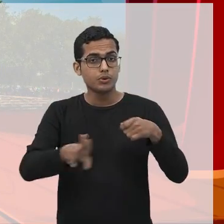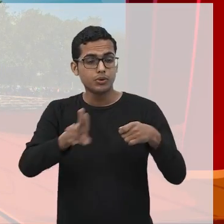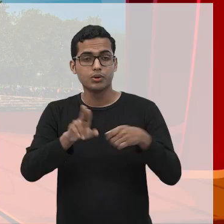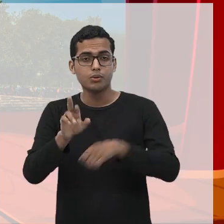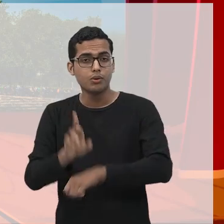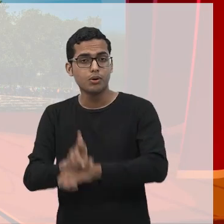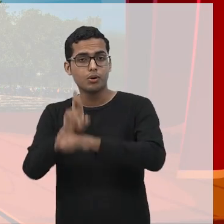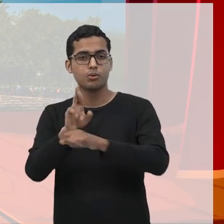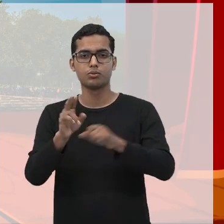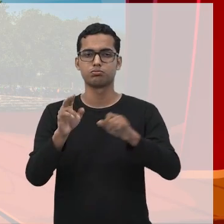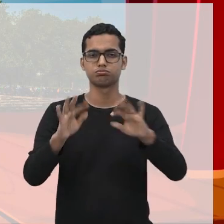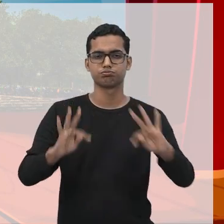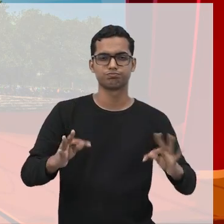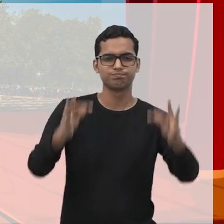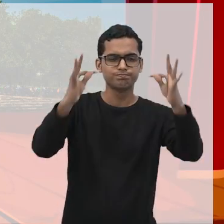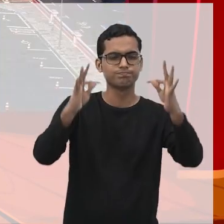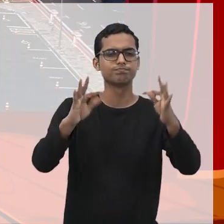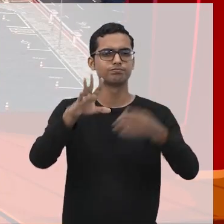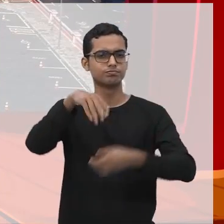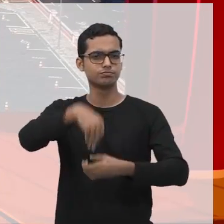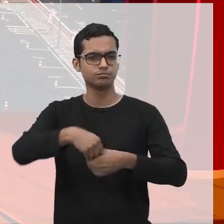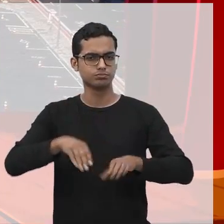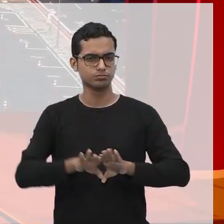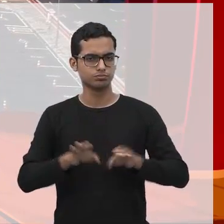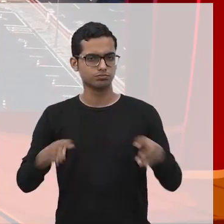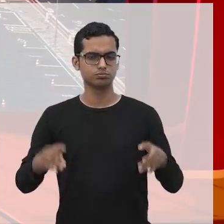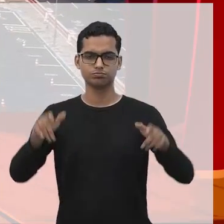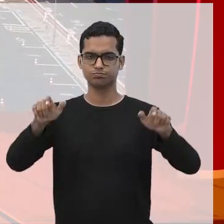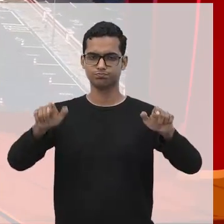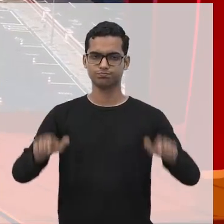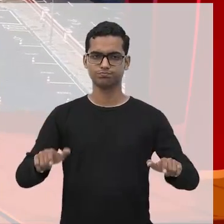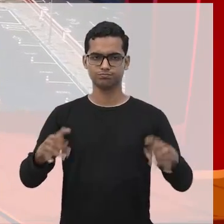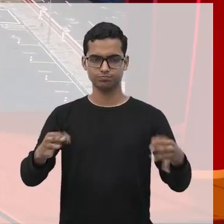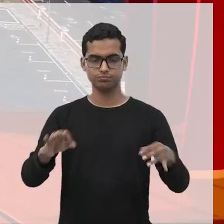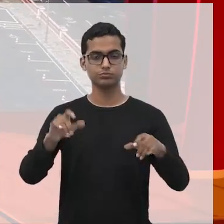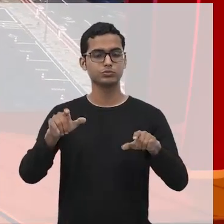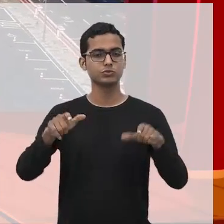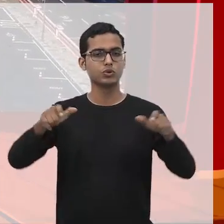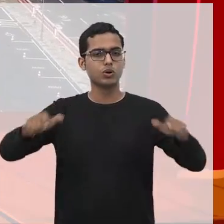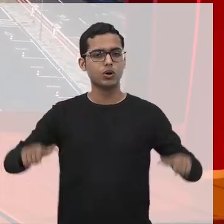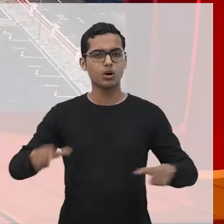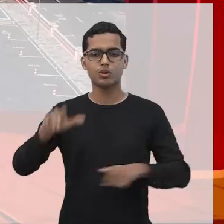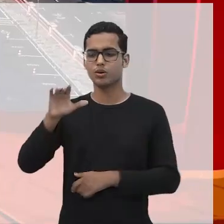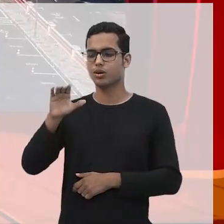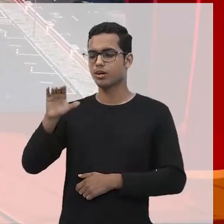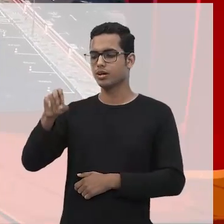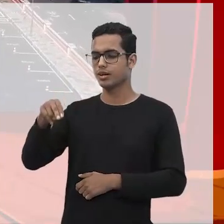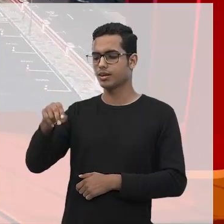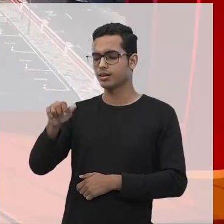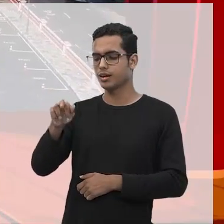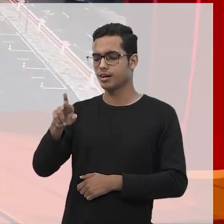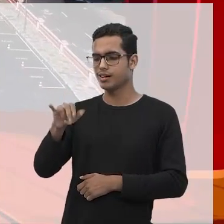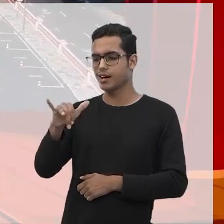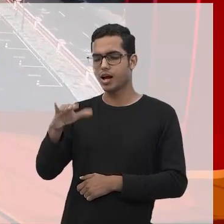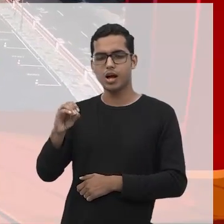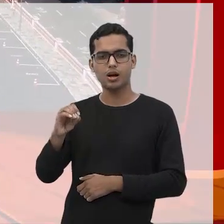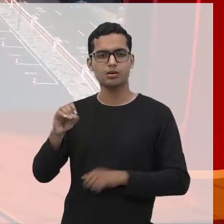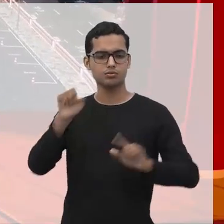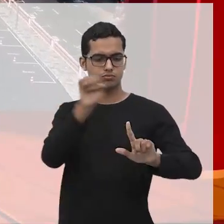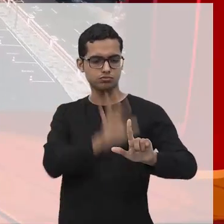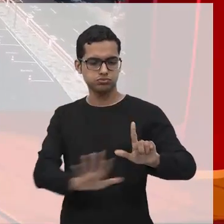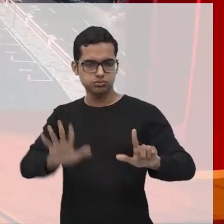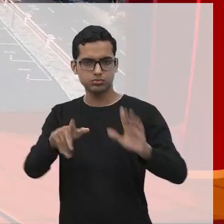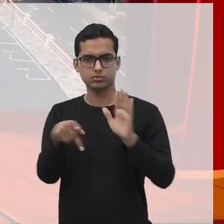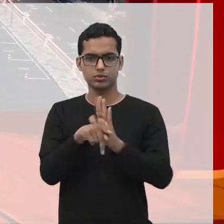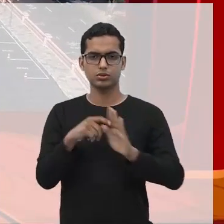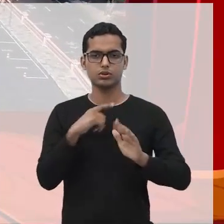palco. Então, isso trata-se de um cenário, tá? Mas o cenário também ele pode ser físico. E a gente vai